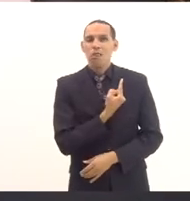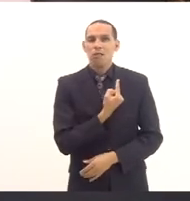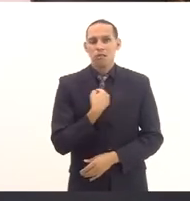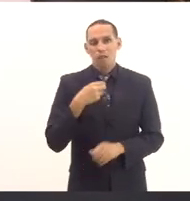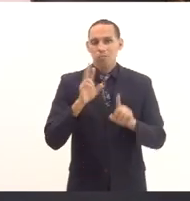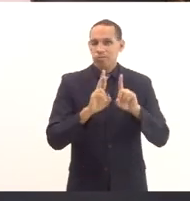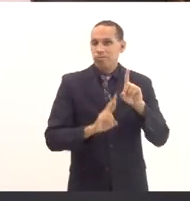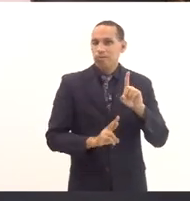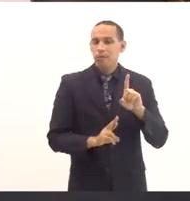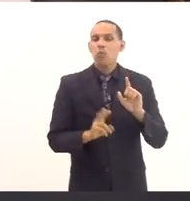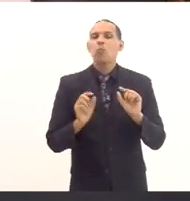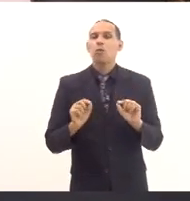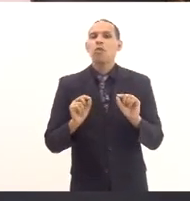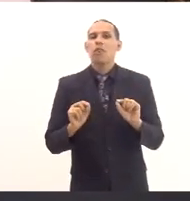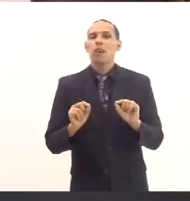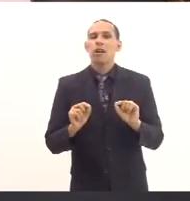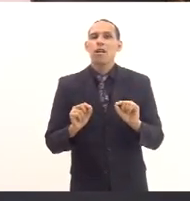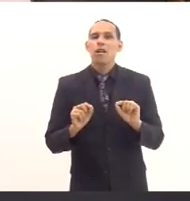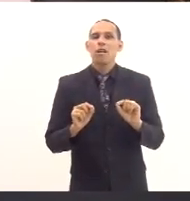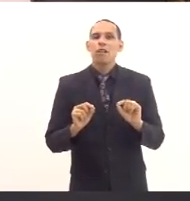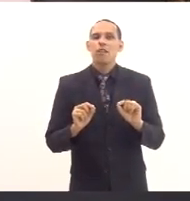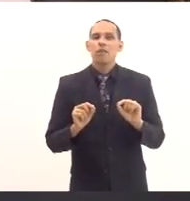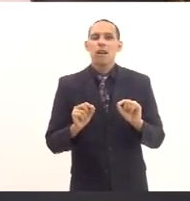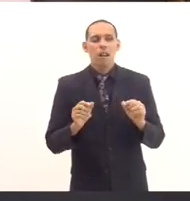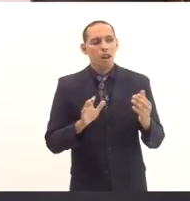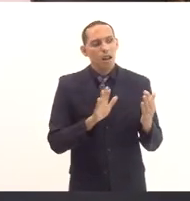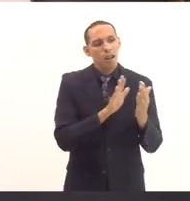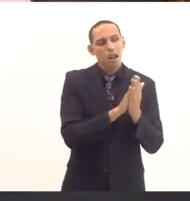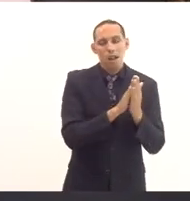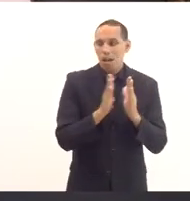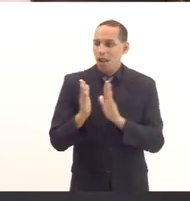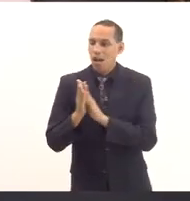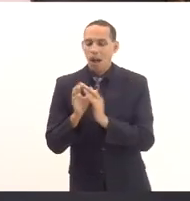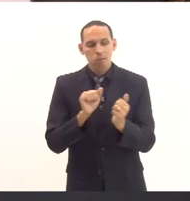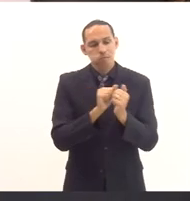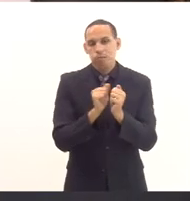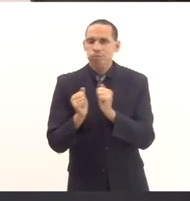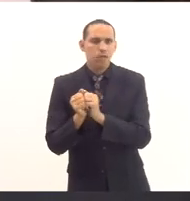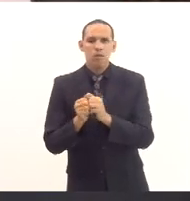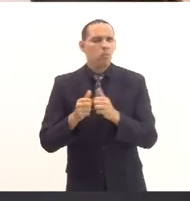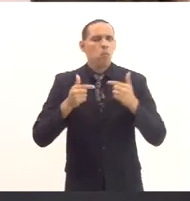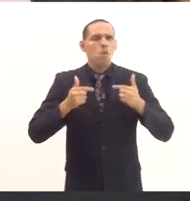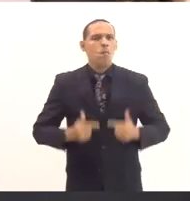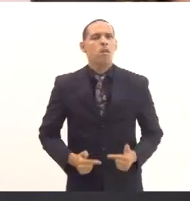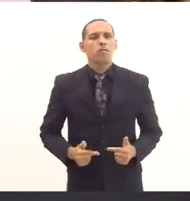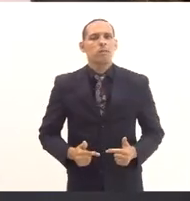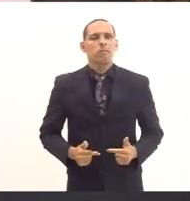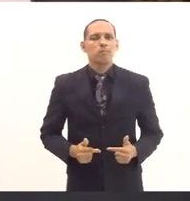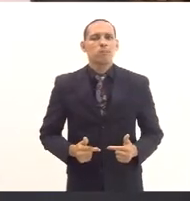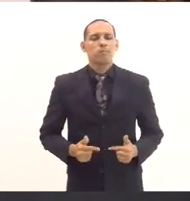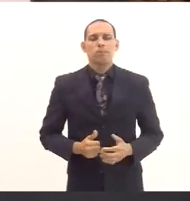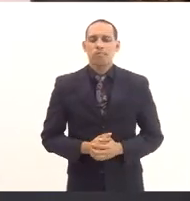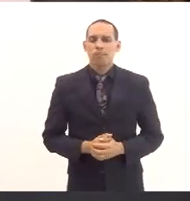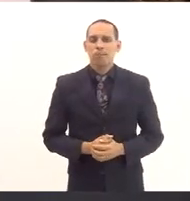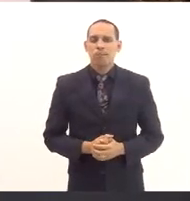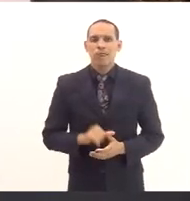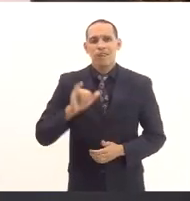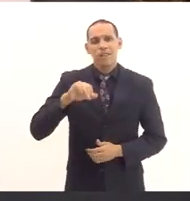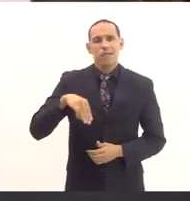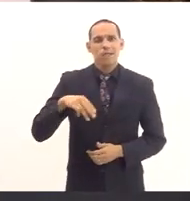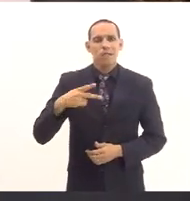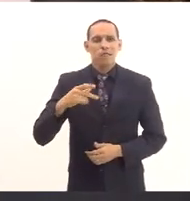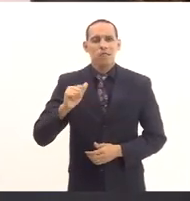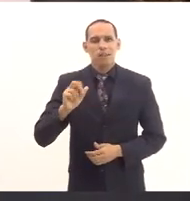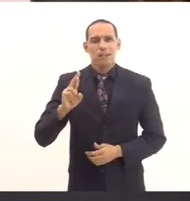relator EA imparcialidade total na nesse relatório o que avançou